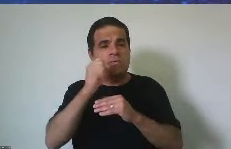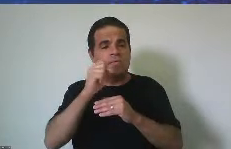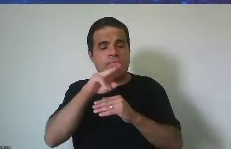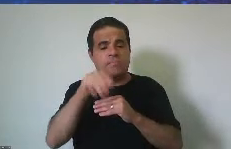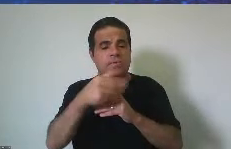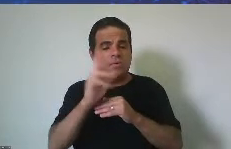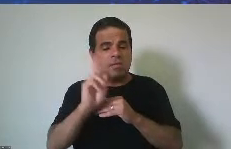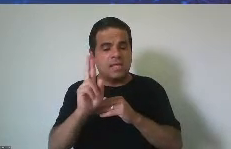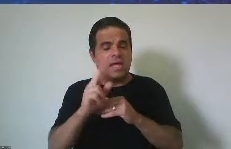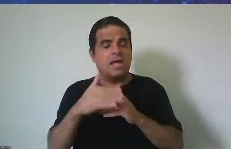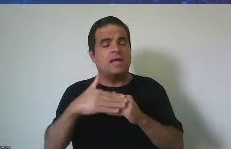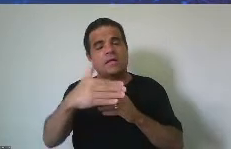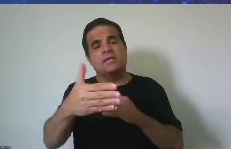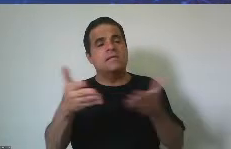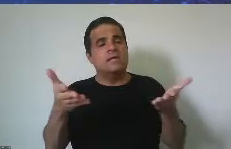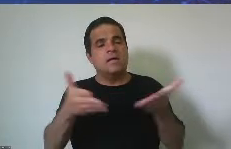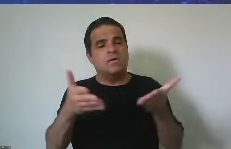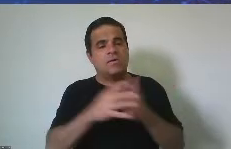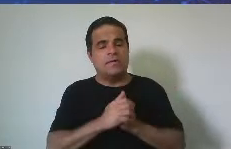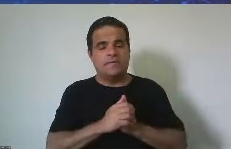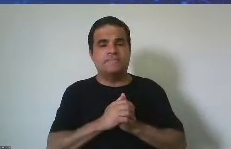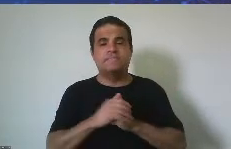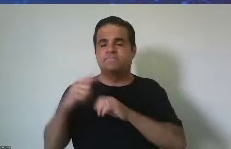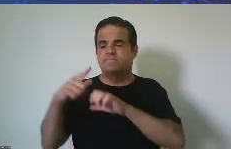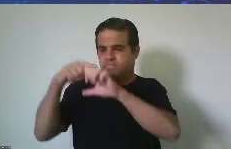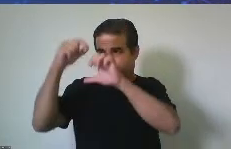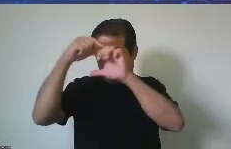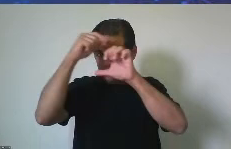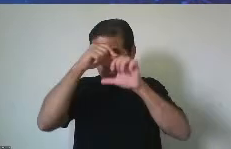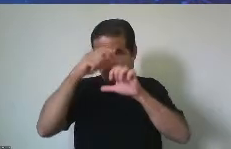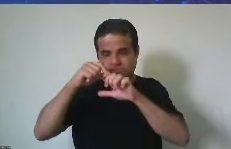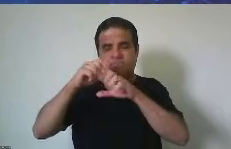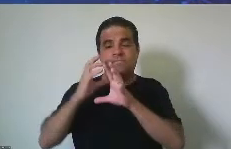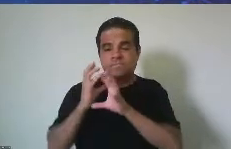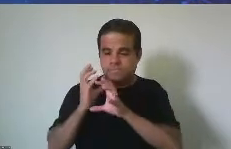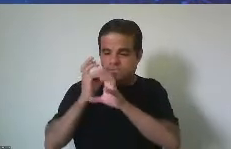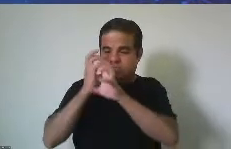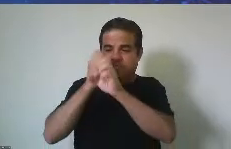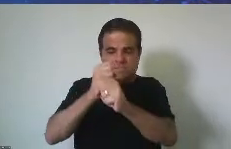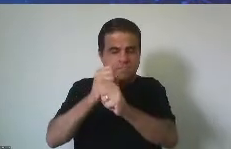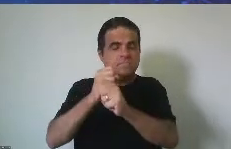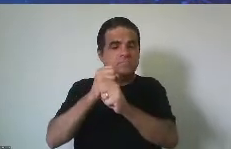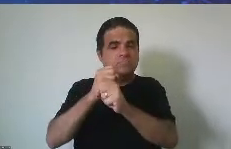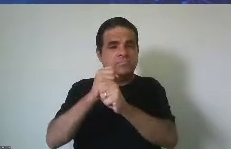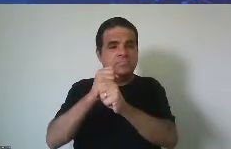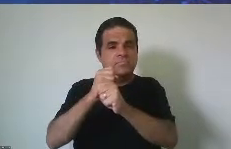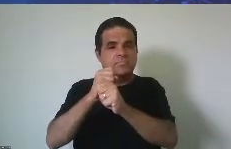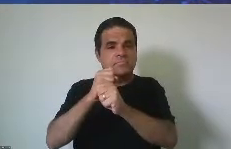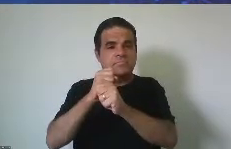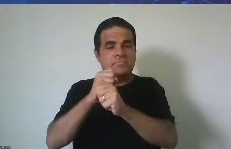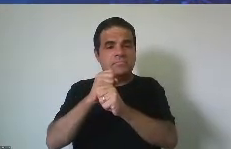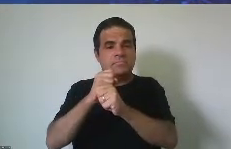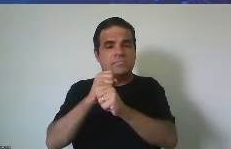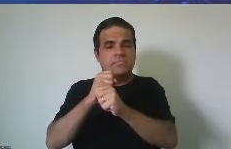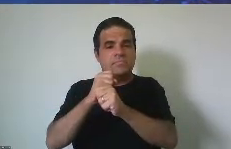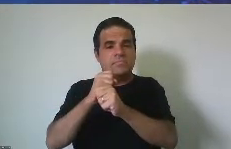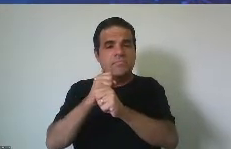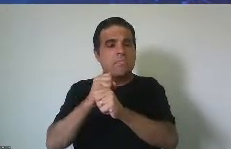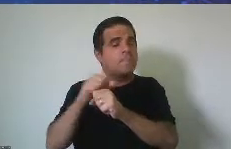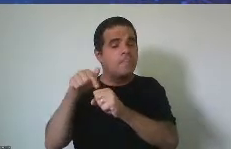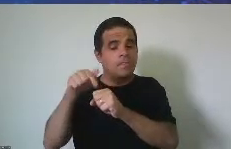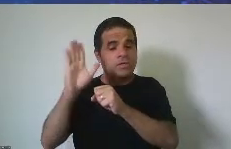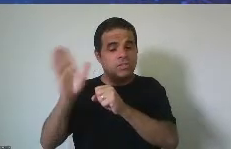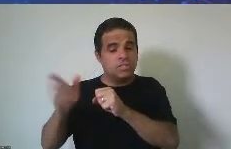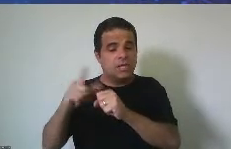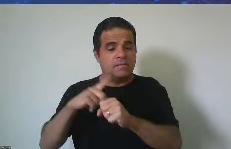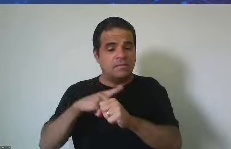anuais este Empreendimentos Vai Se somar Alô Empreendimentos que nós já temos